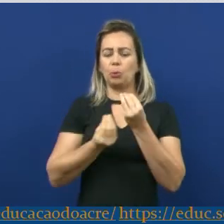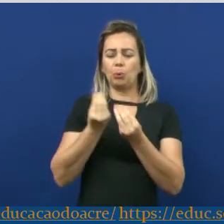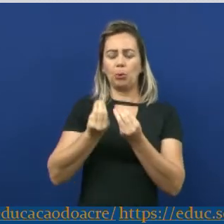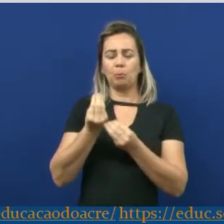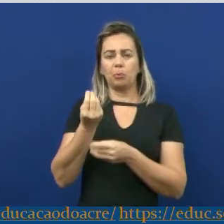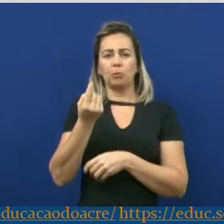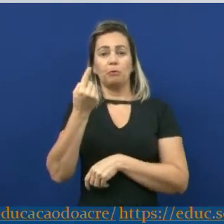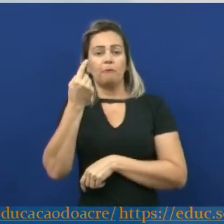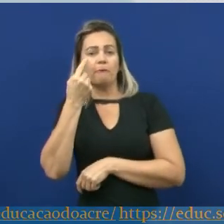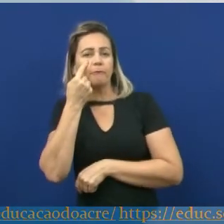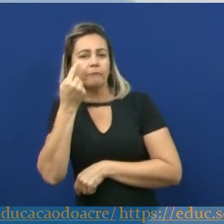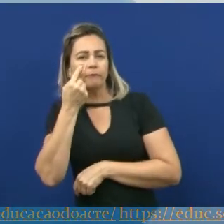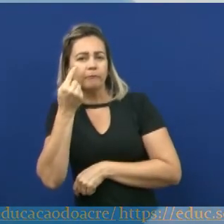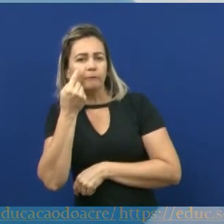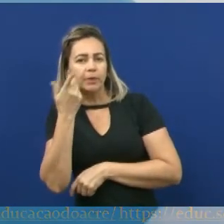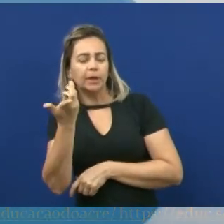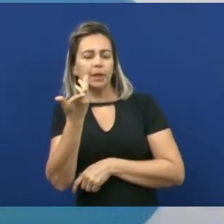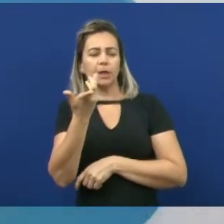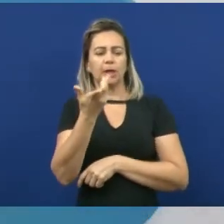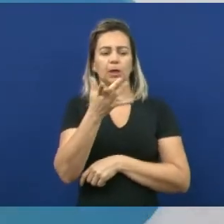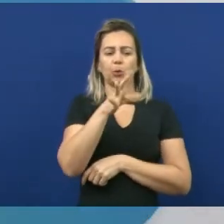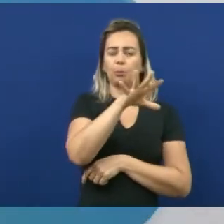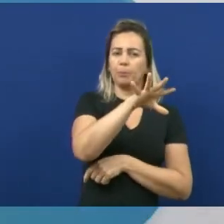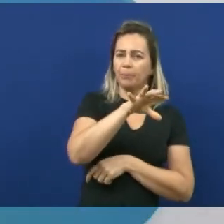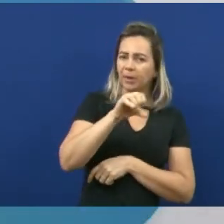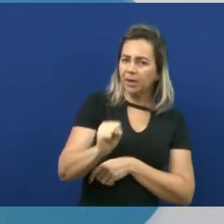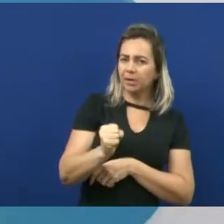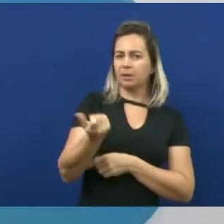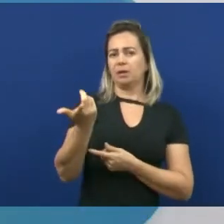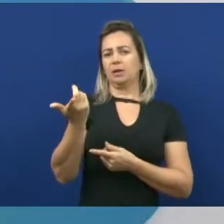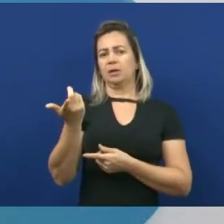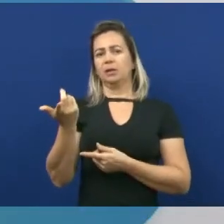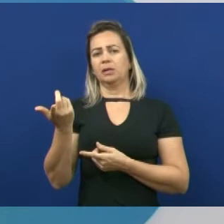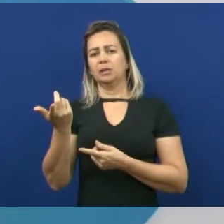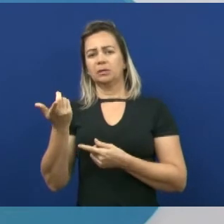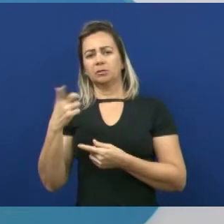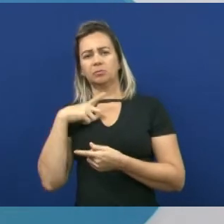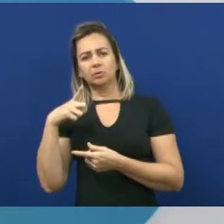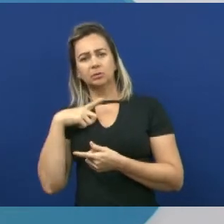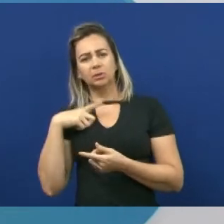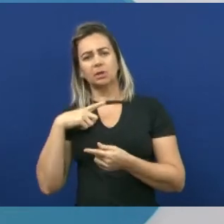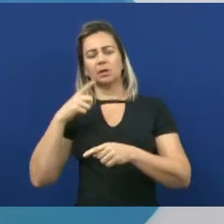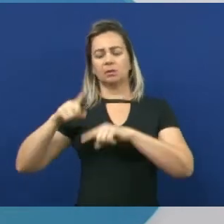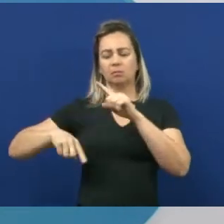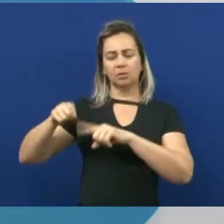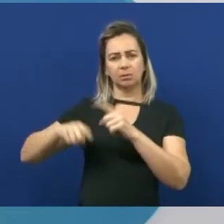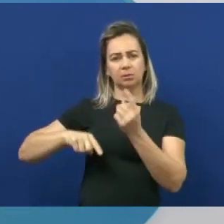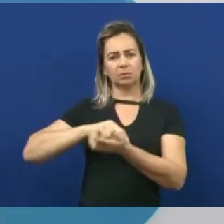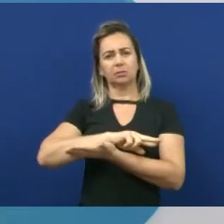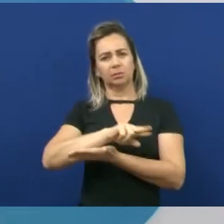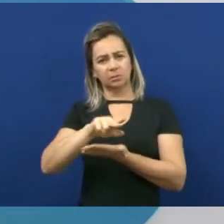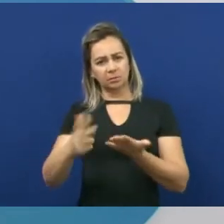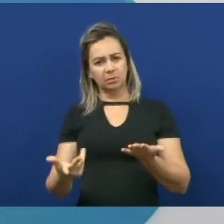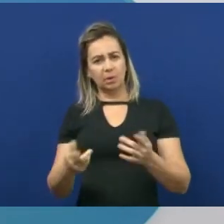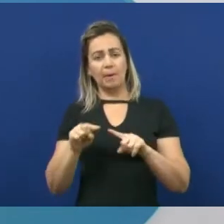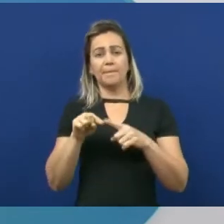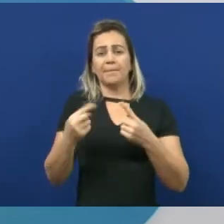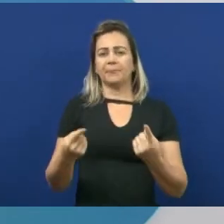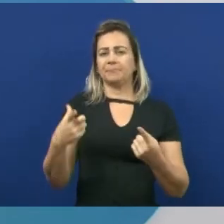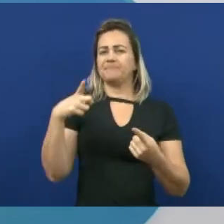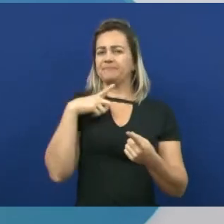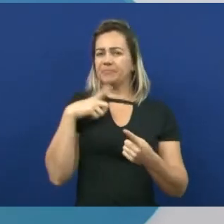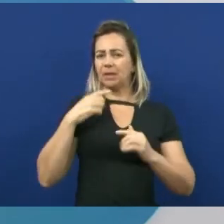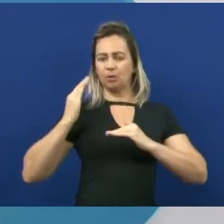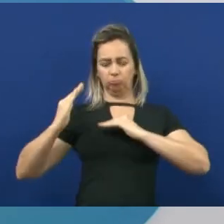a essas obras de arte. E na medida em que se deu o avanço das tecnologias e